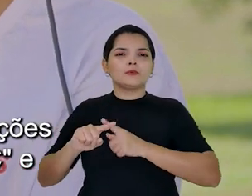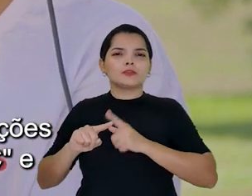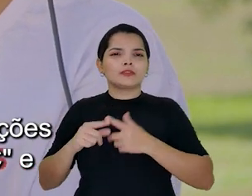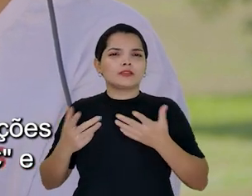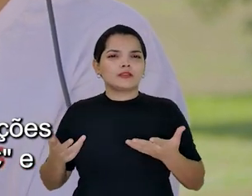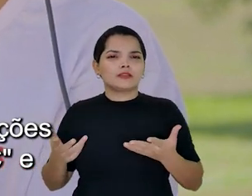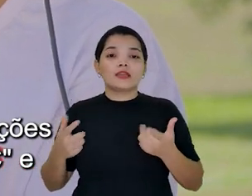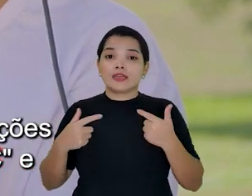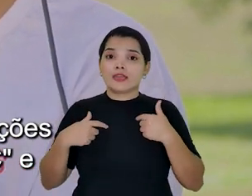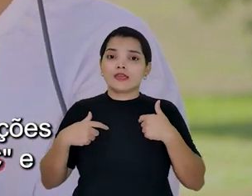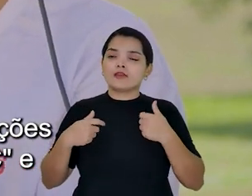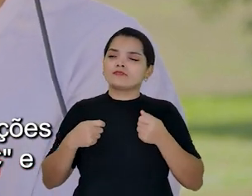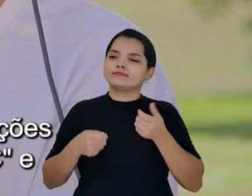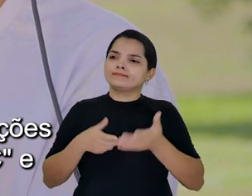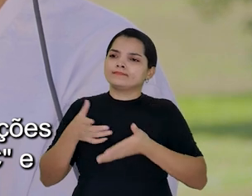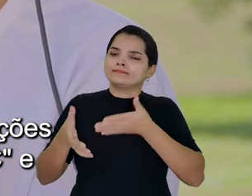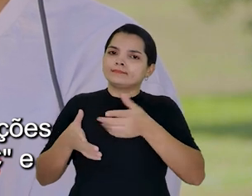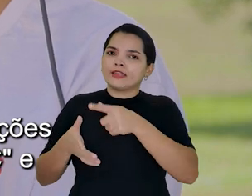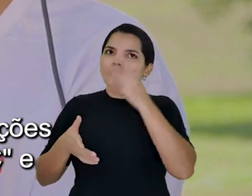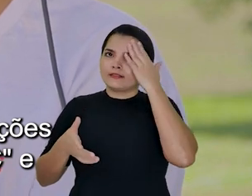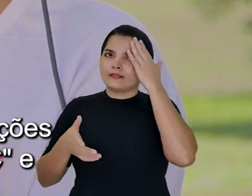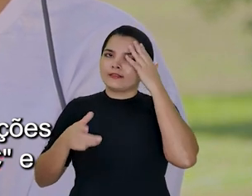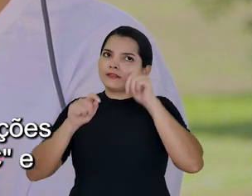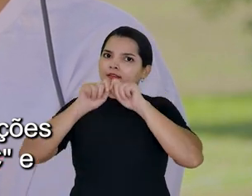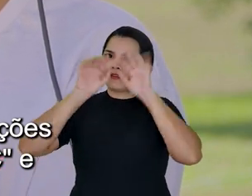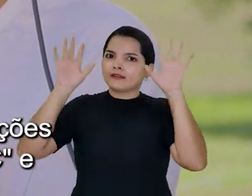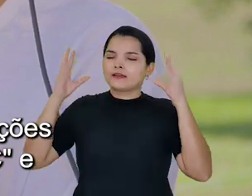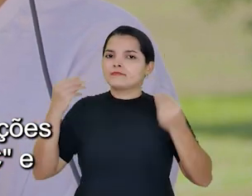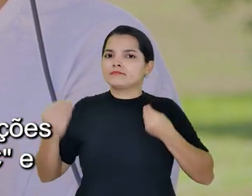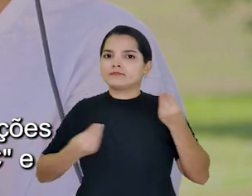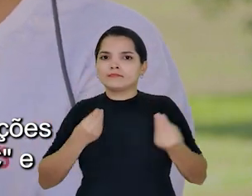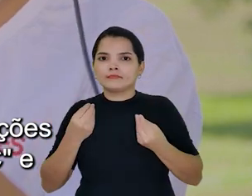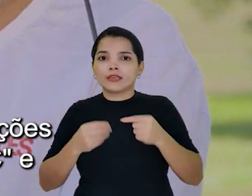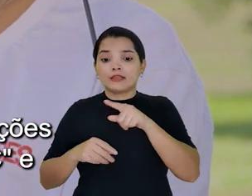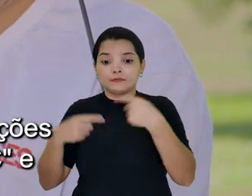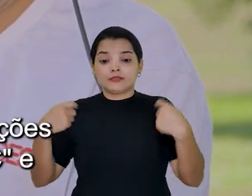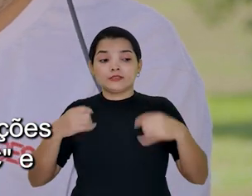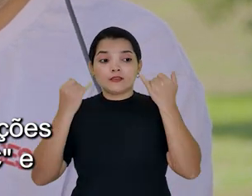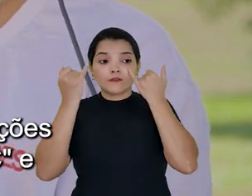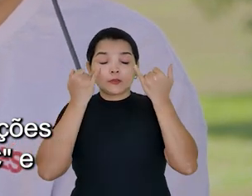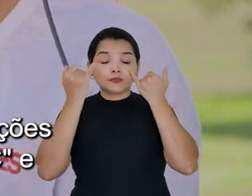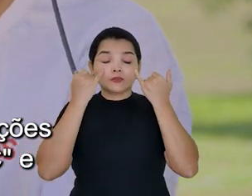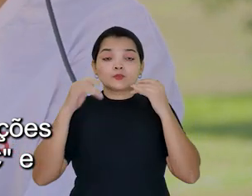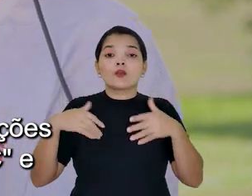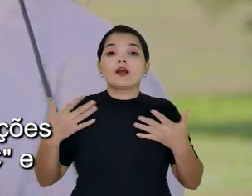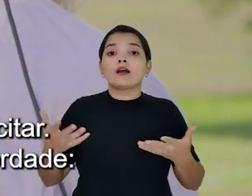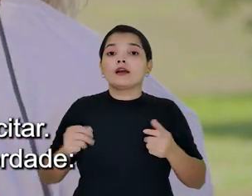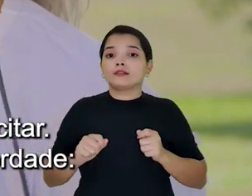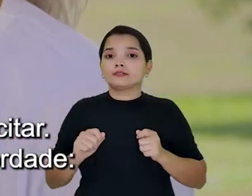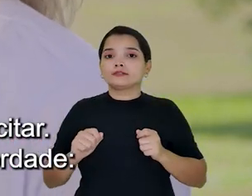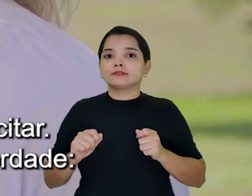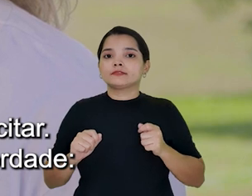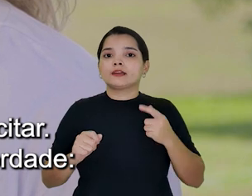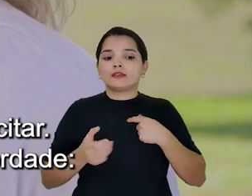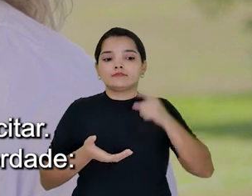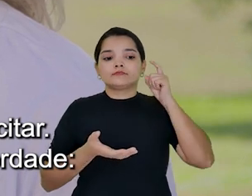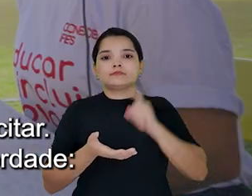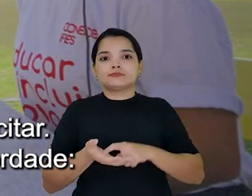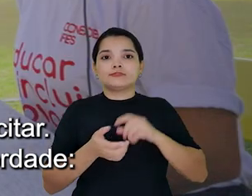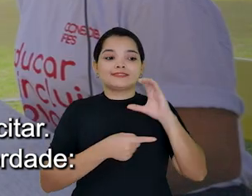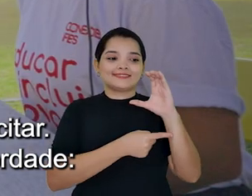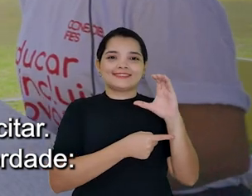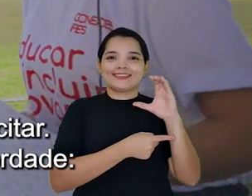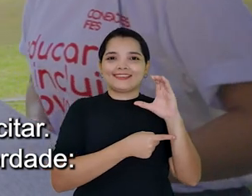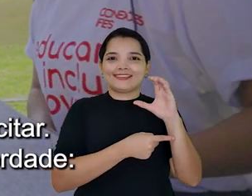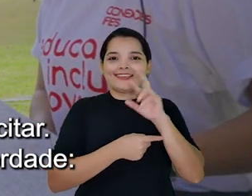ele para ele me entender quais informações ele precisa aí eu vou apertar o botão do Rec e vou comunicar